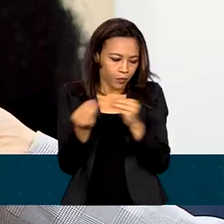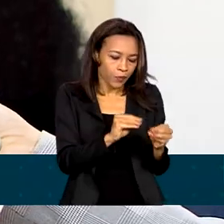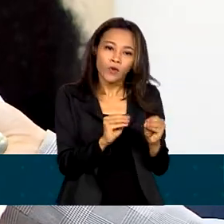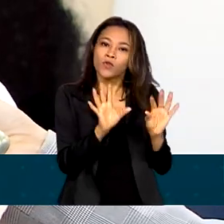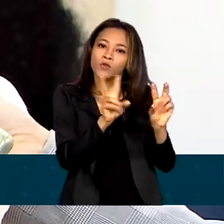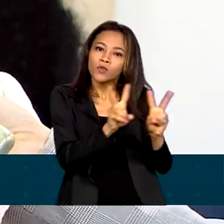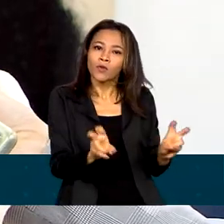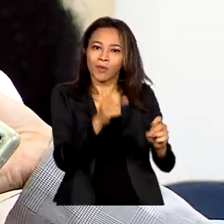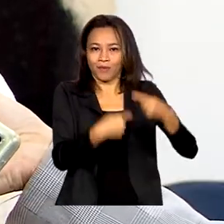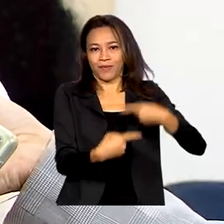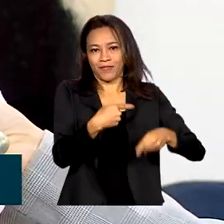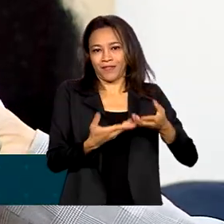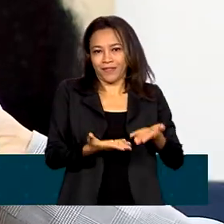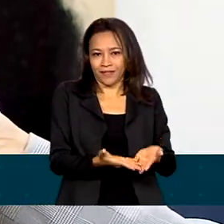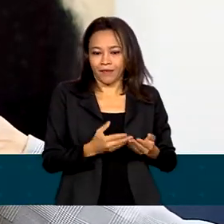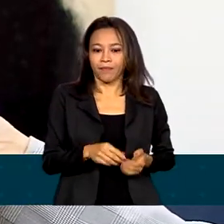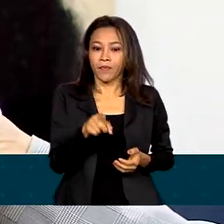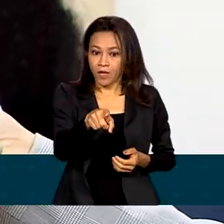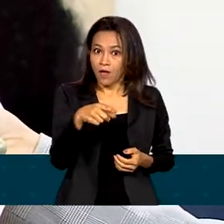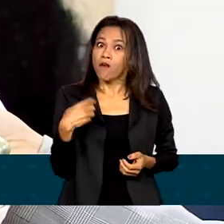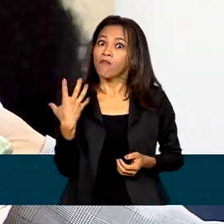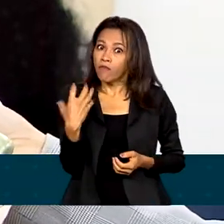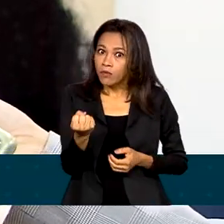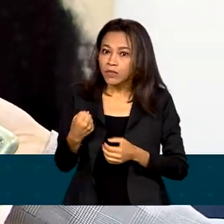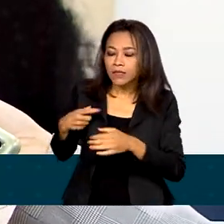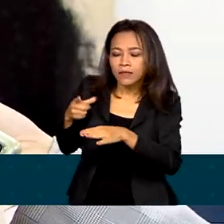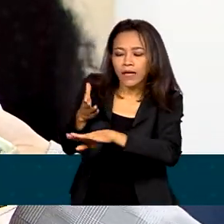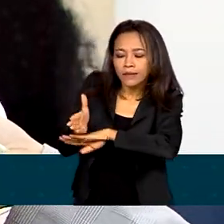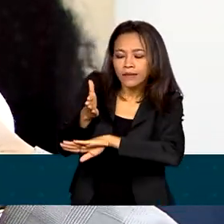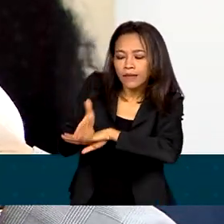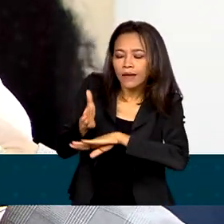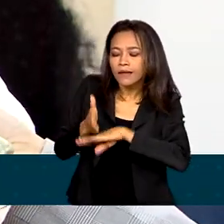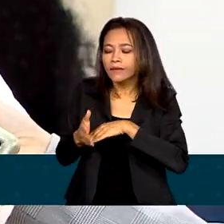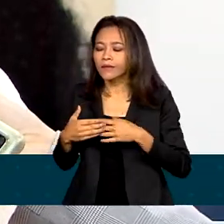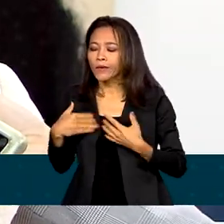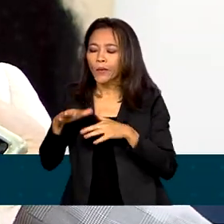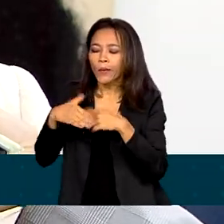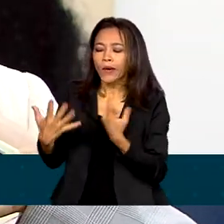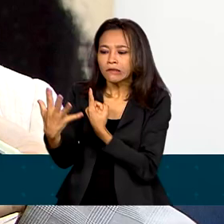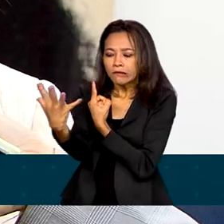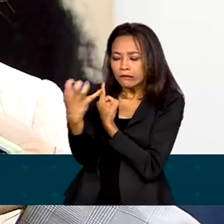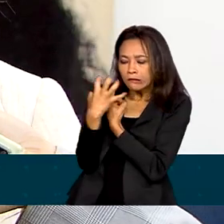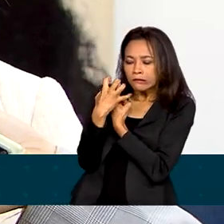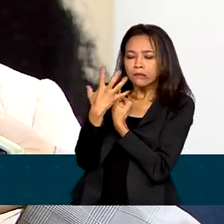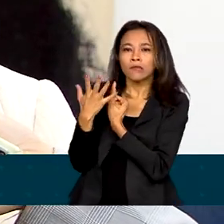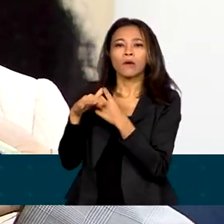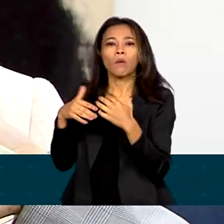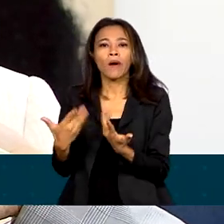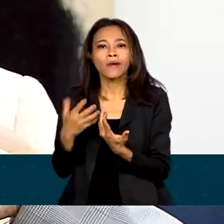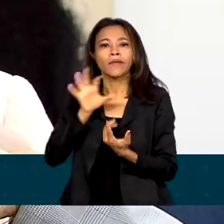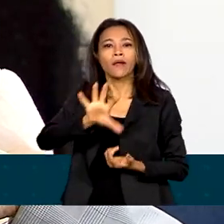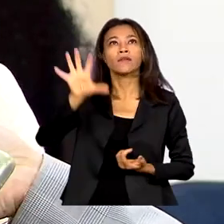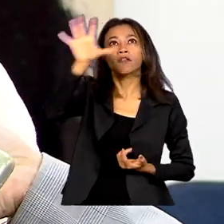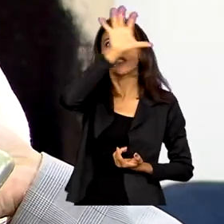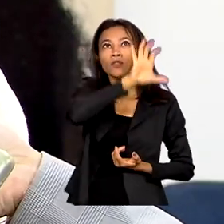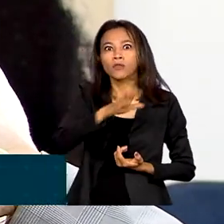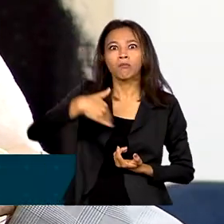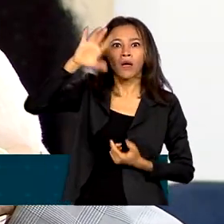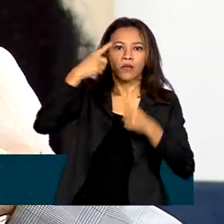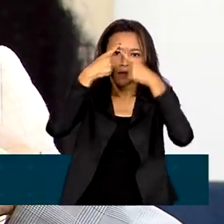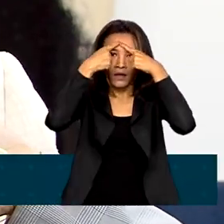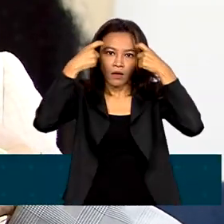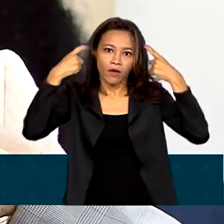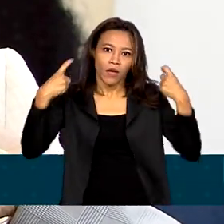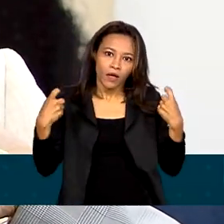nós tenhamos acesso aos dados de quais são as maiores violências, as regiões, né, onde que...